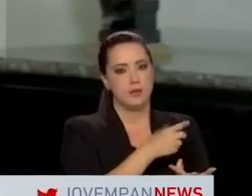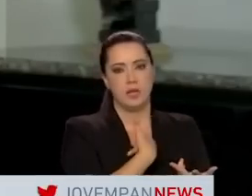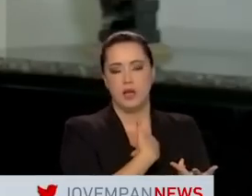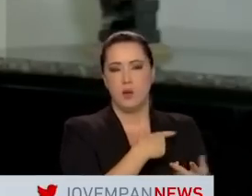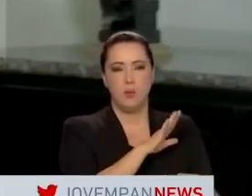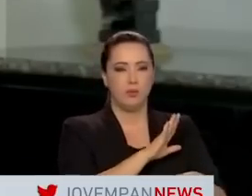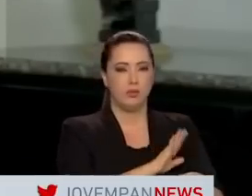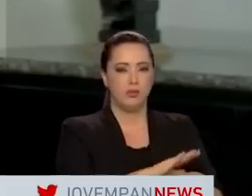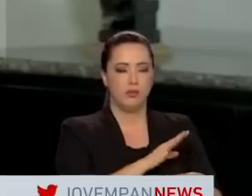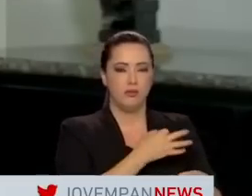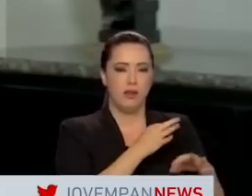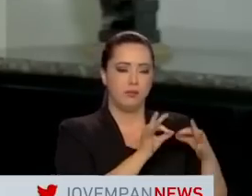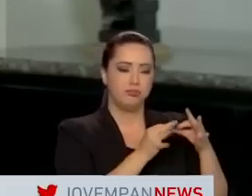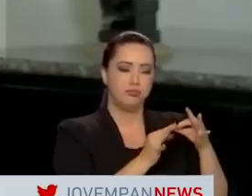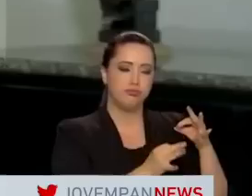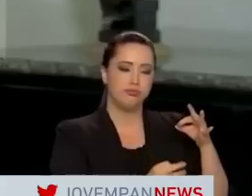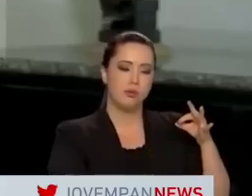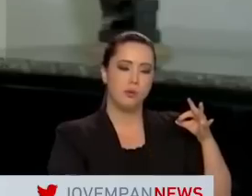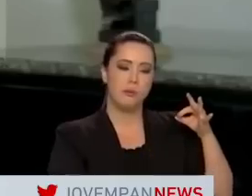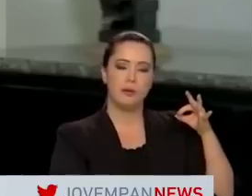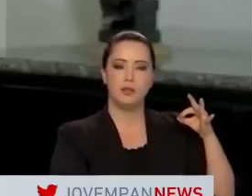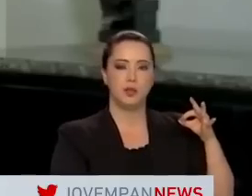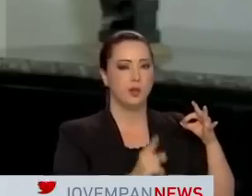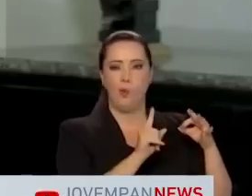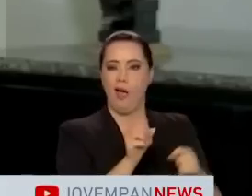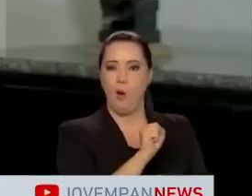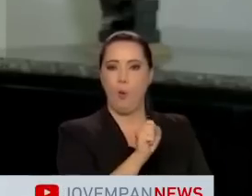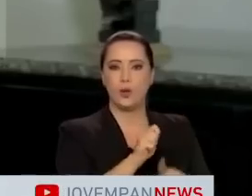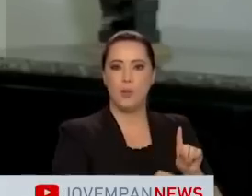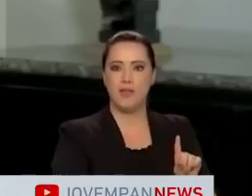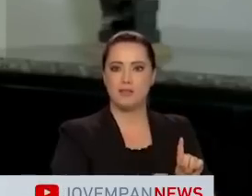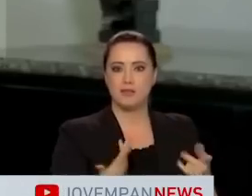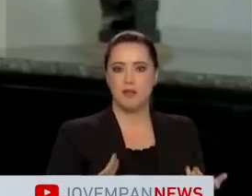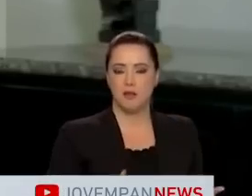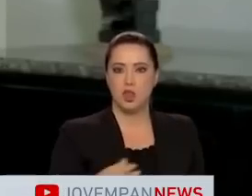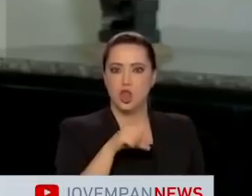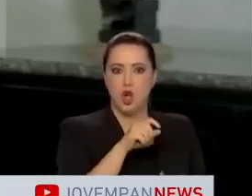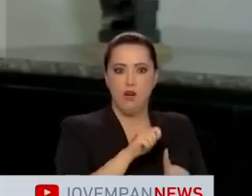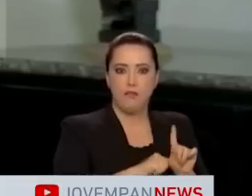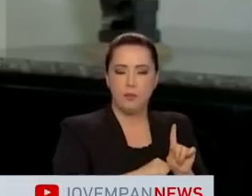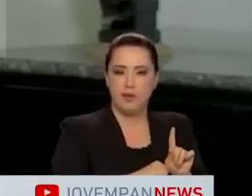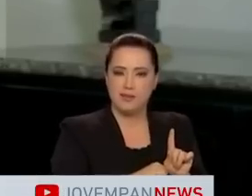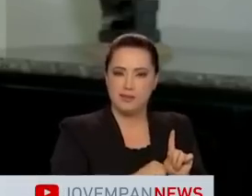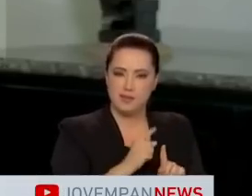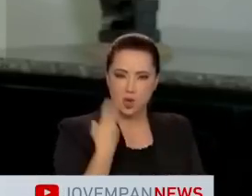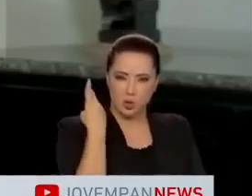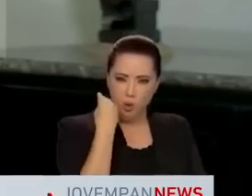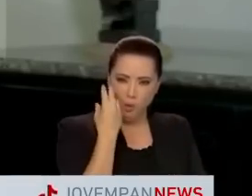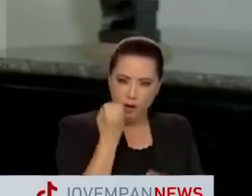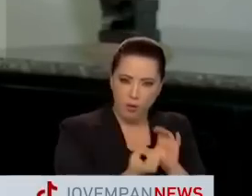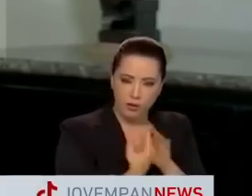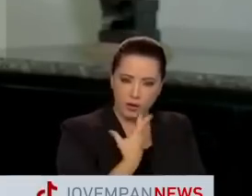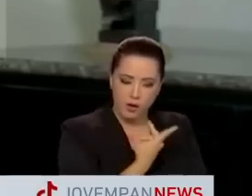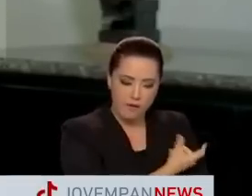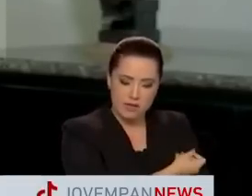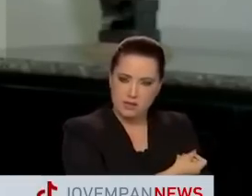de 2021, Pazuello foi a uma manifestação no Rio de Janeiro ao lado do então presidente Jair Bolsonaro. Mas